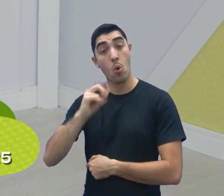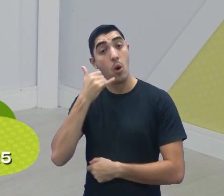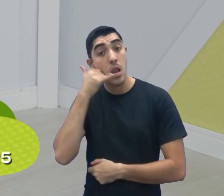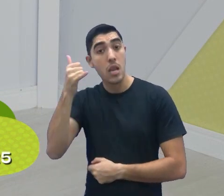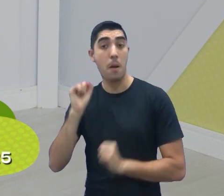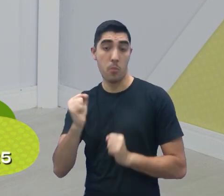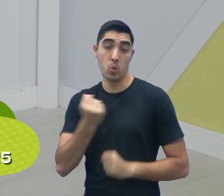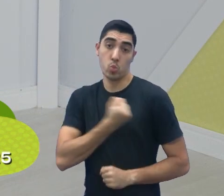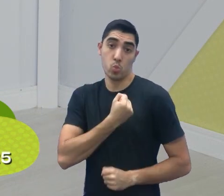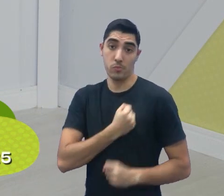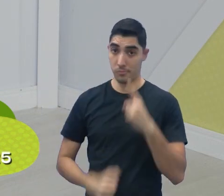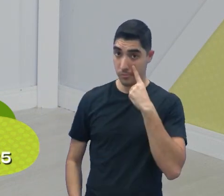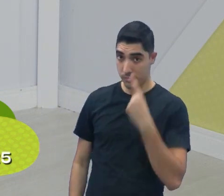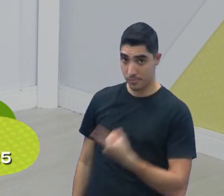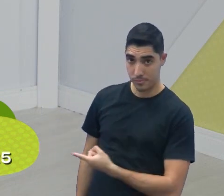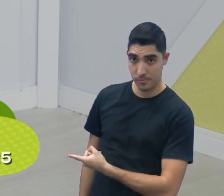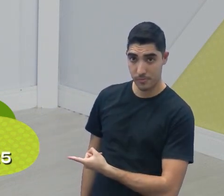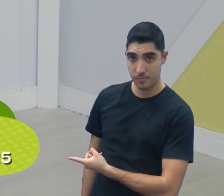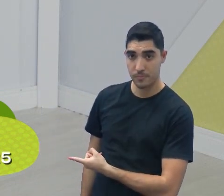3932-8600,